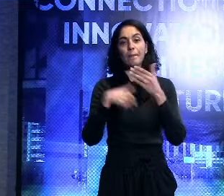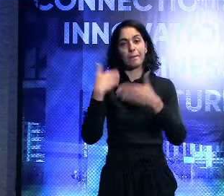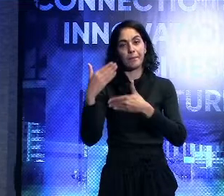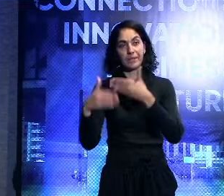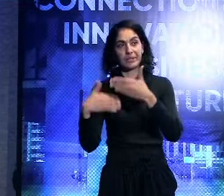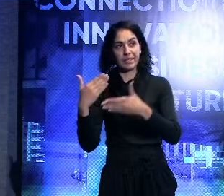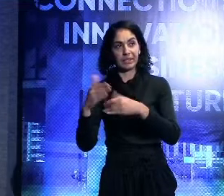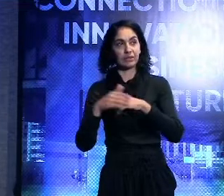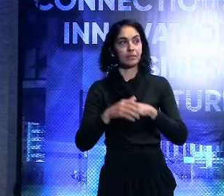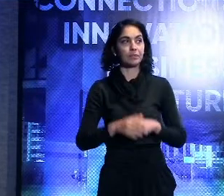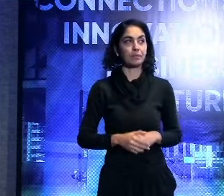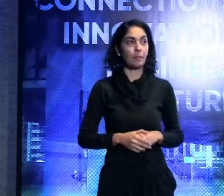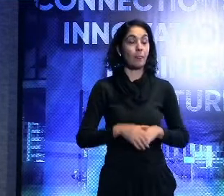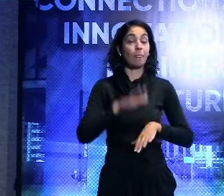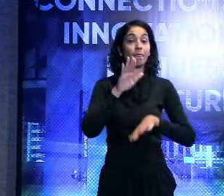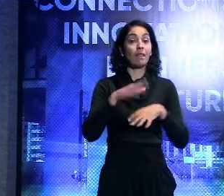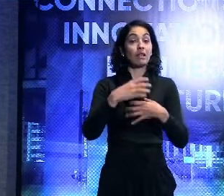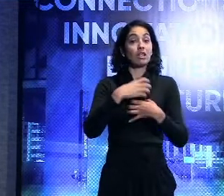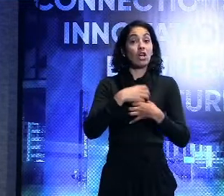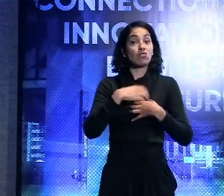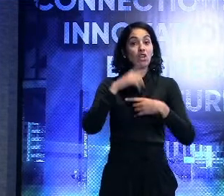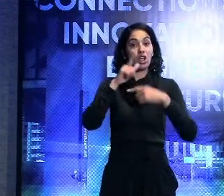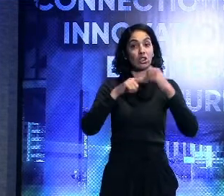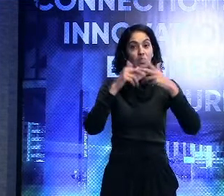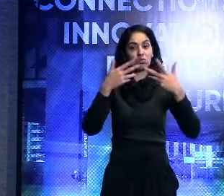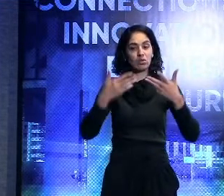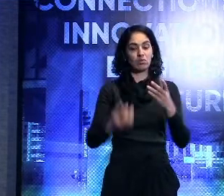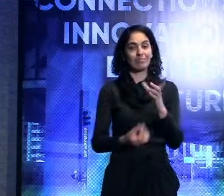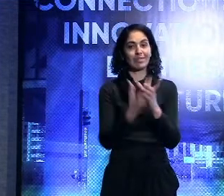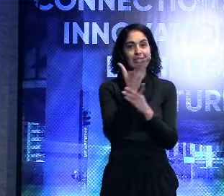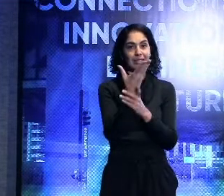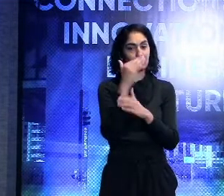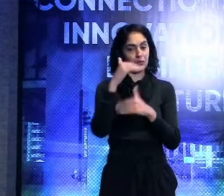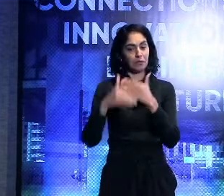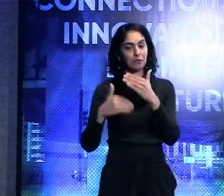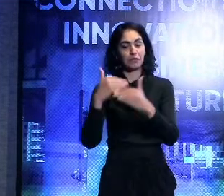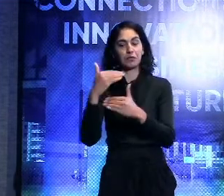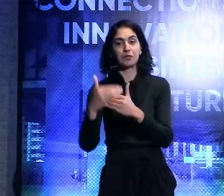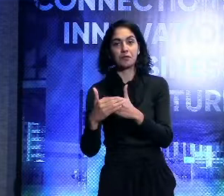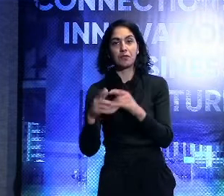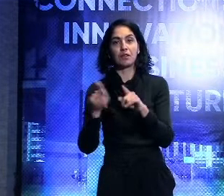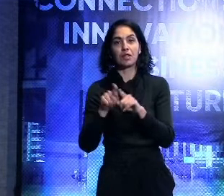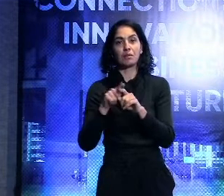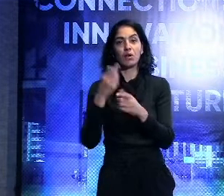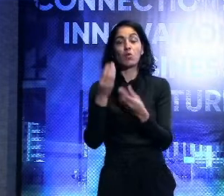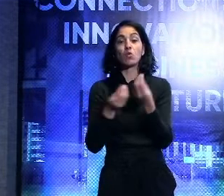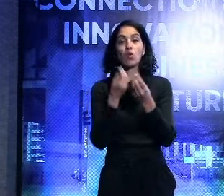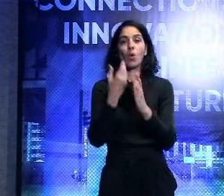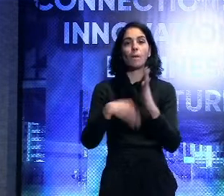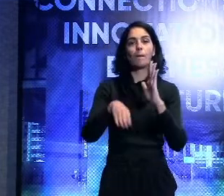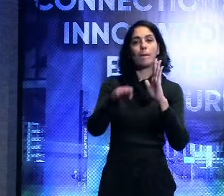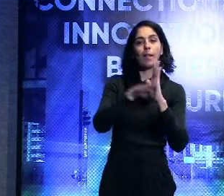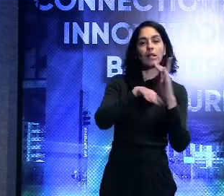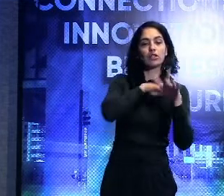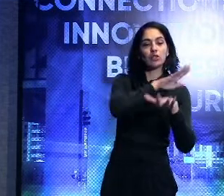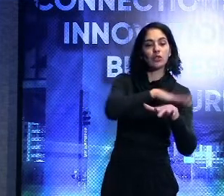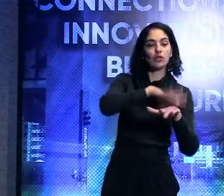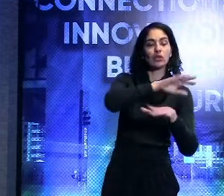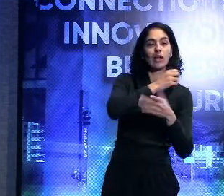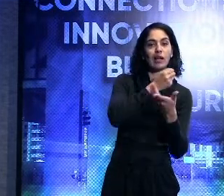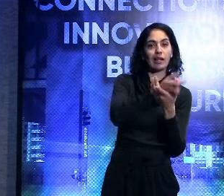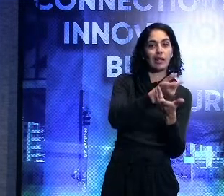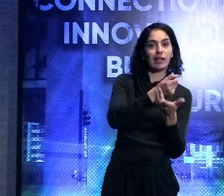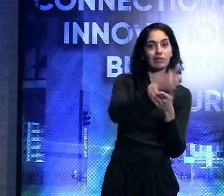Às vezes, é a forma como esse produto nasceu, foi desenvolvido e como ele chegou no mercado que gerou toda essa